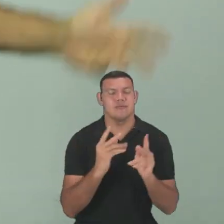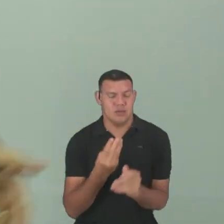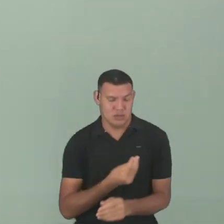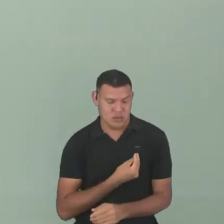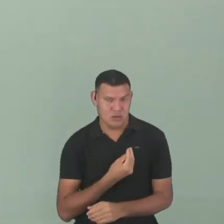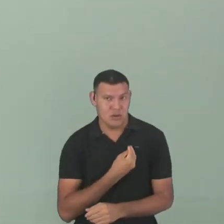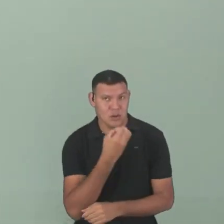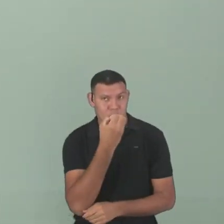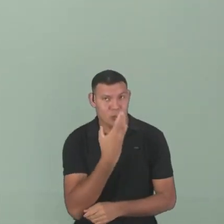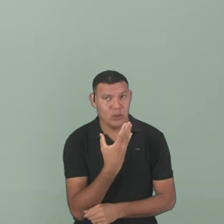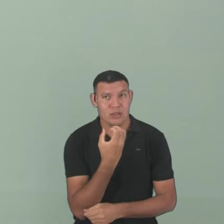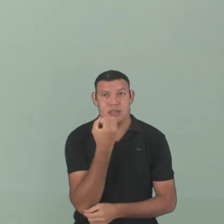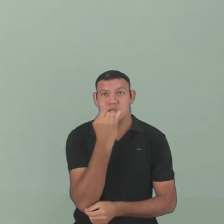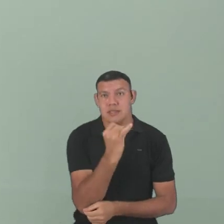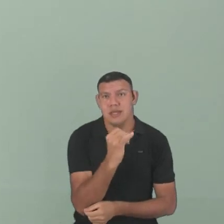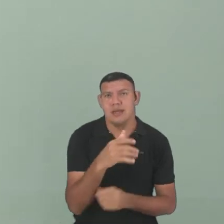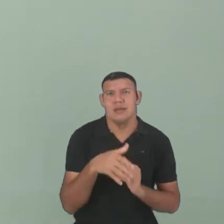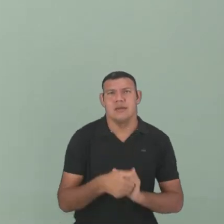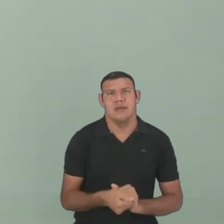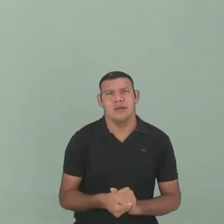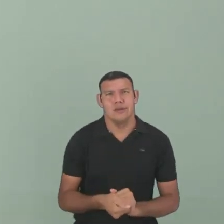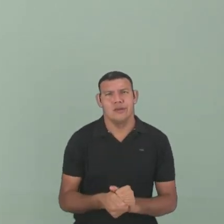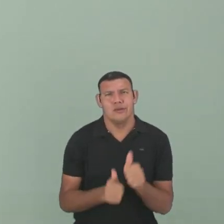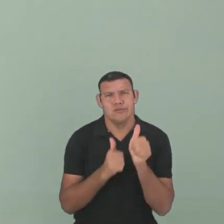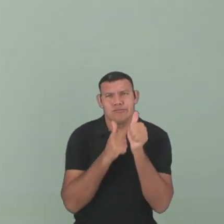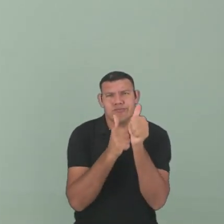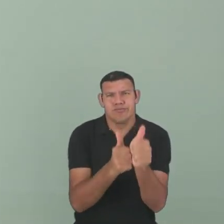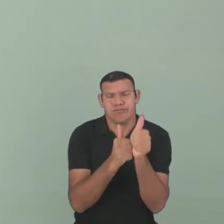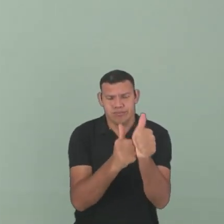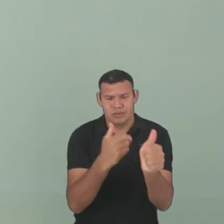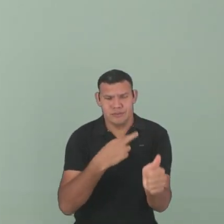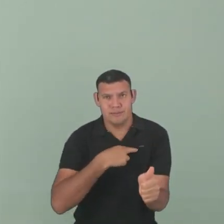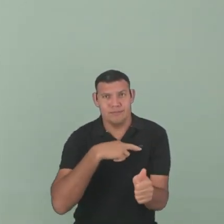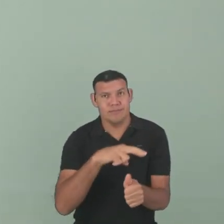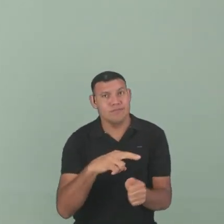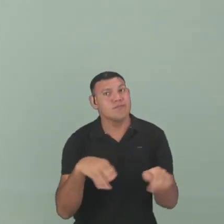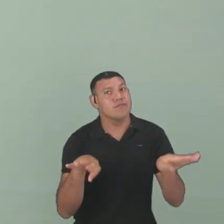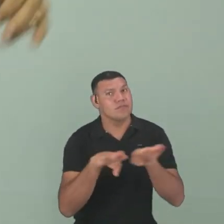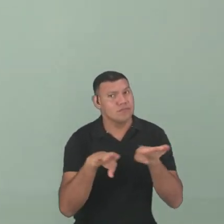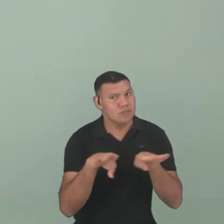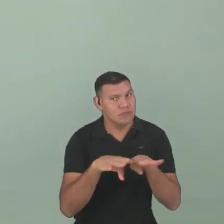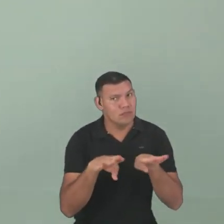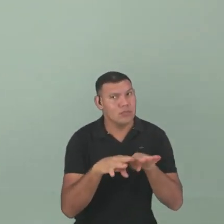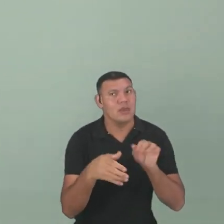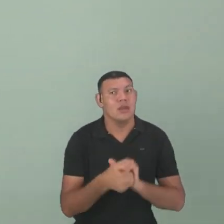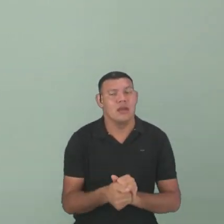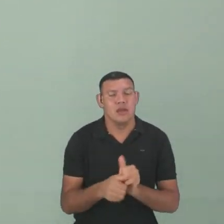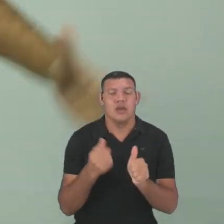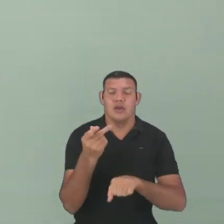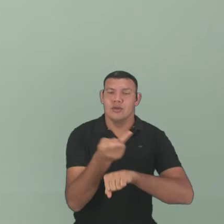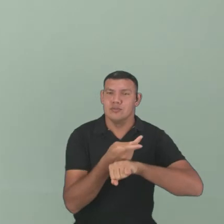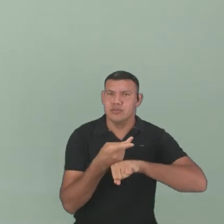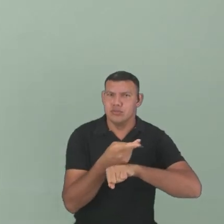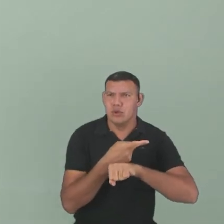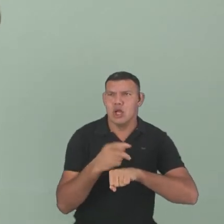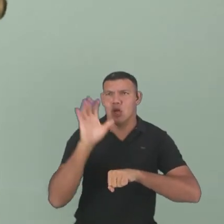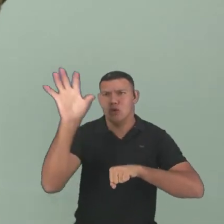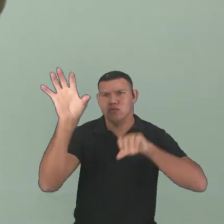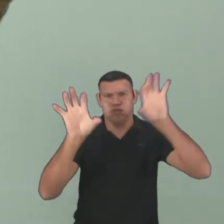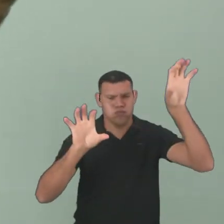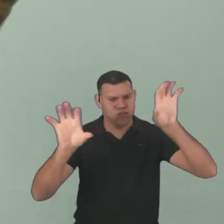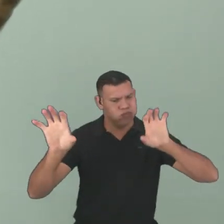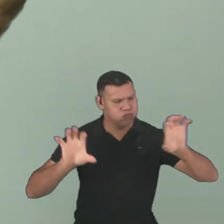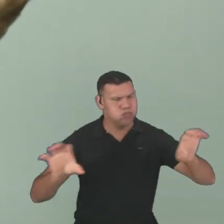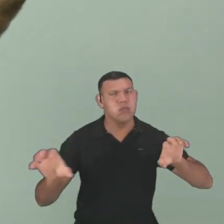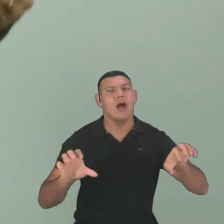viver. Se você está numa condição de perseguição religiosa, você também vai sair daquele lugar em busca de outra região que